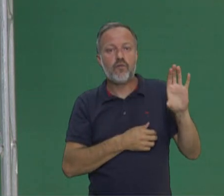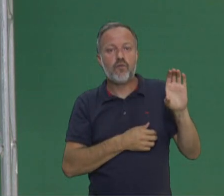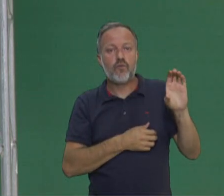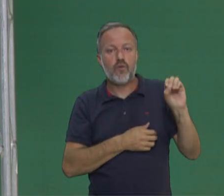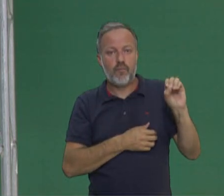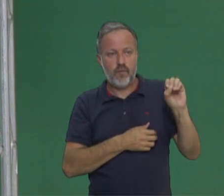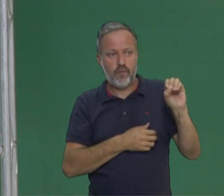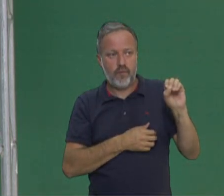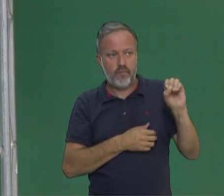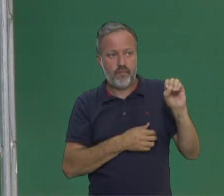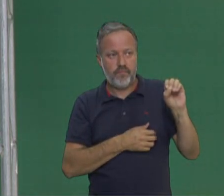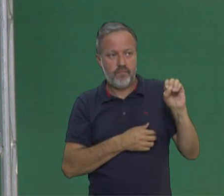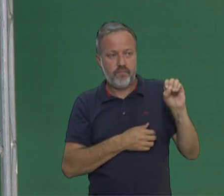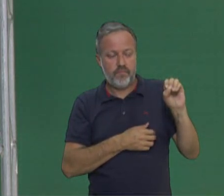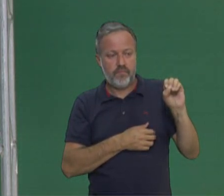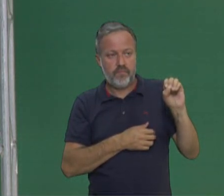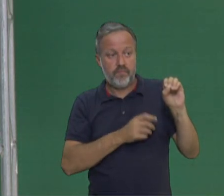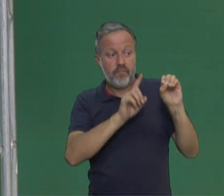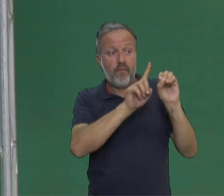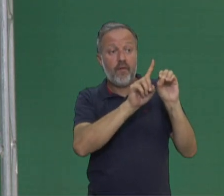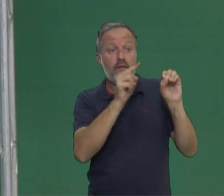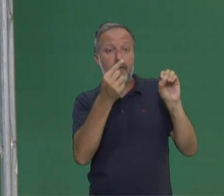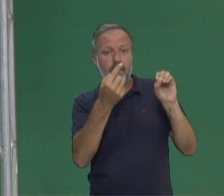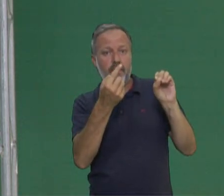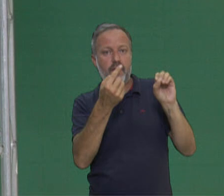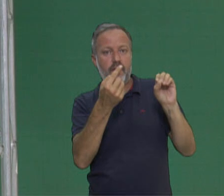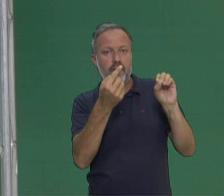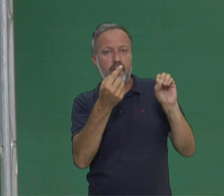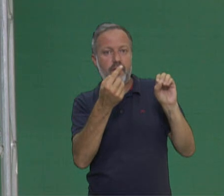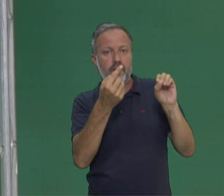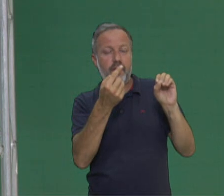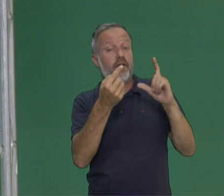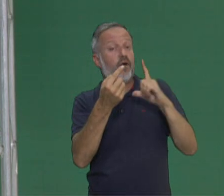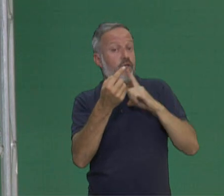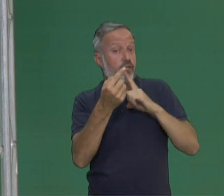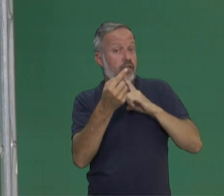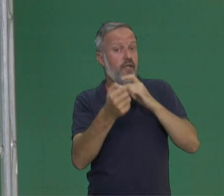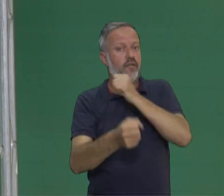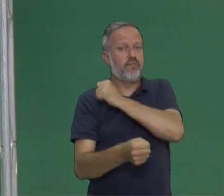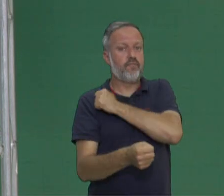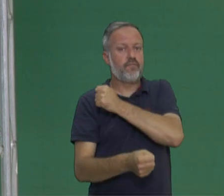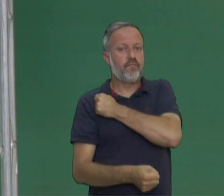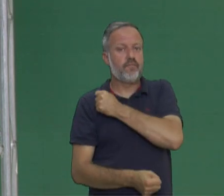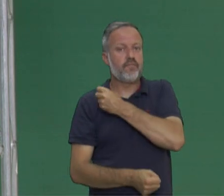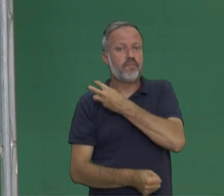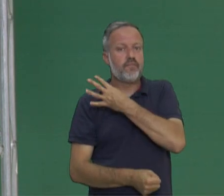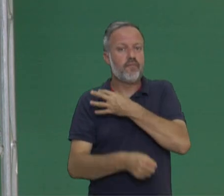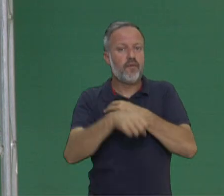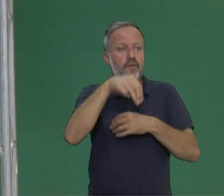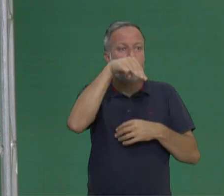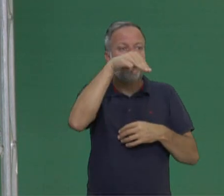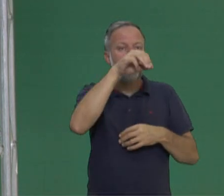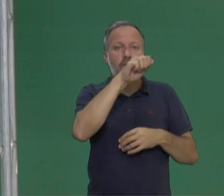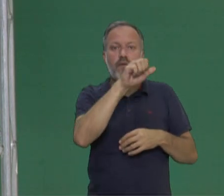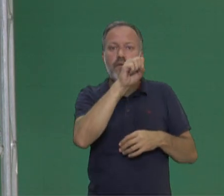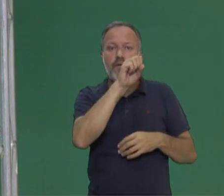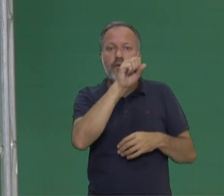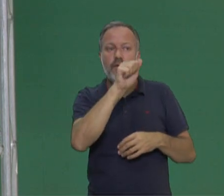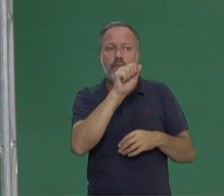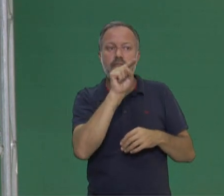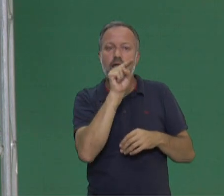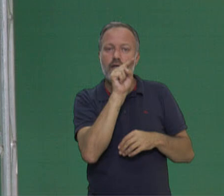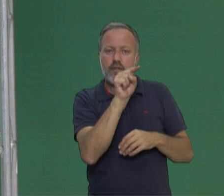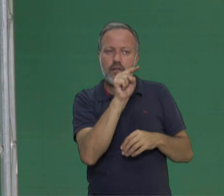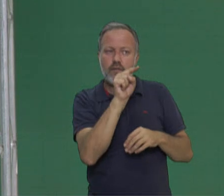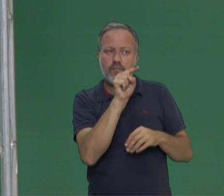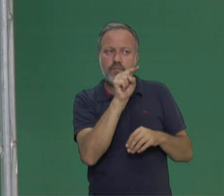importante é o número atômico. Se houvesse mais um número aqui, seria o número de massa, correto? Que vai ser maior que o número atômico.